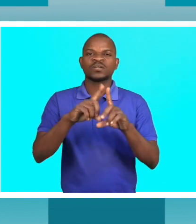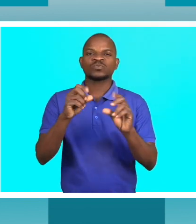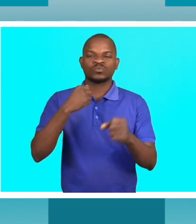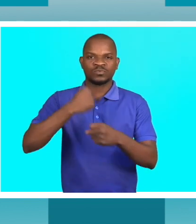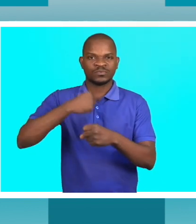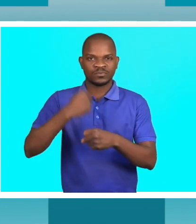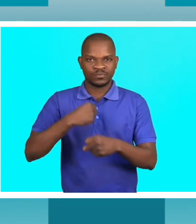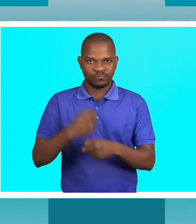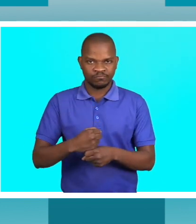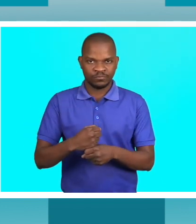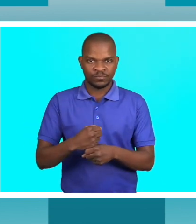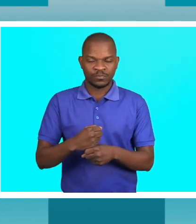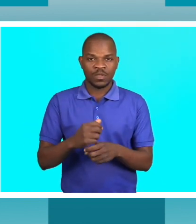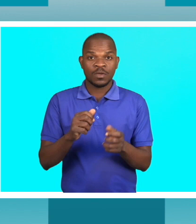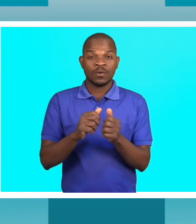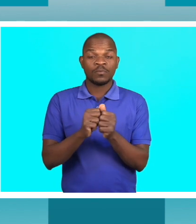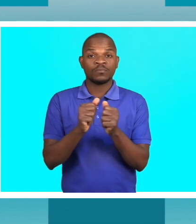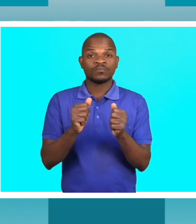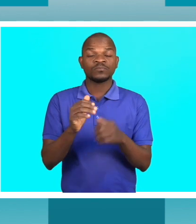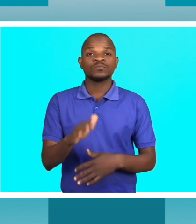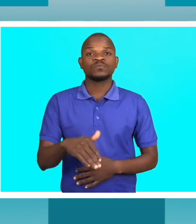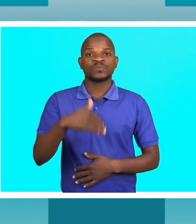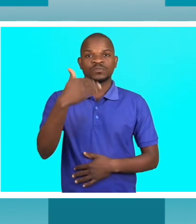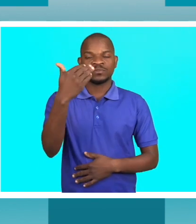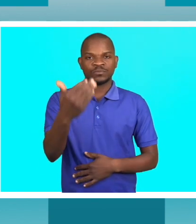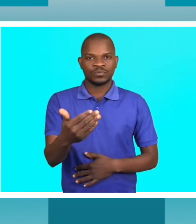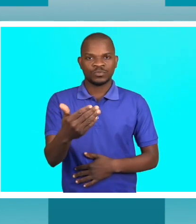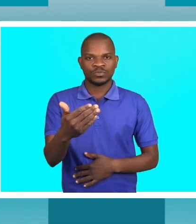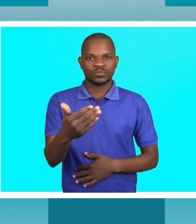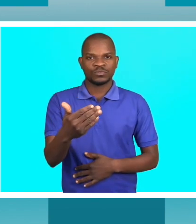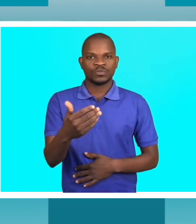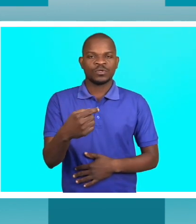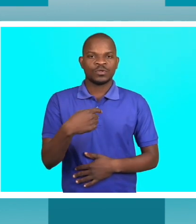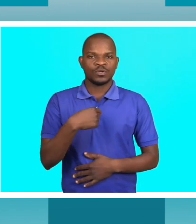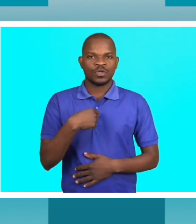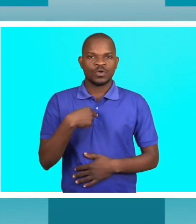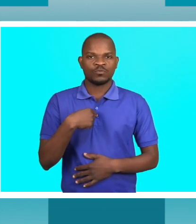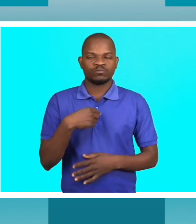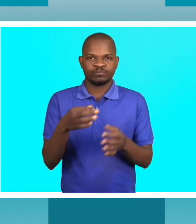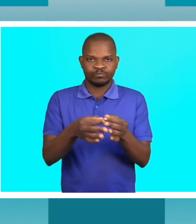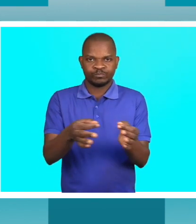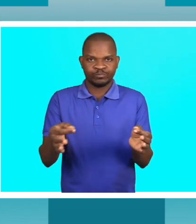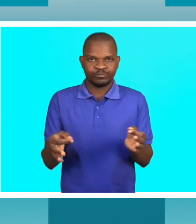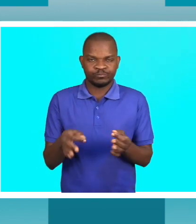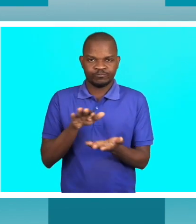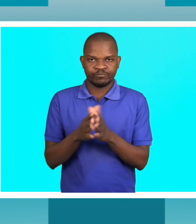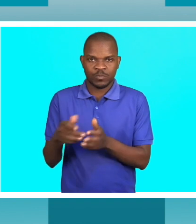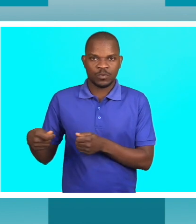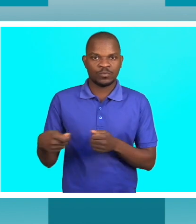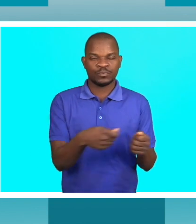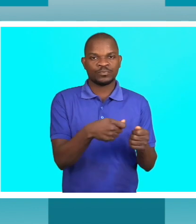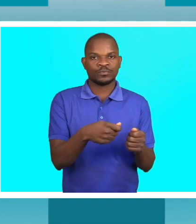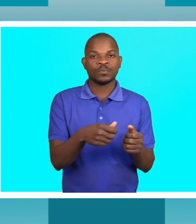laboral e por via disto eu submeti a minha